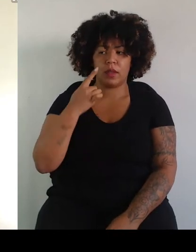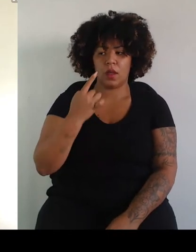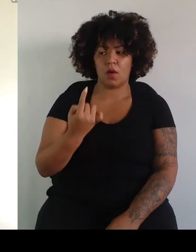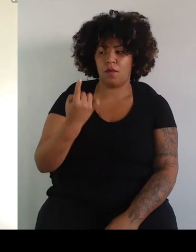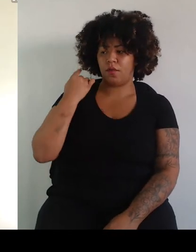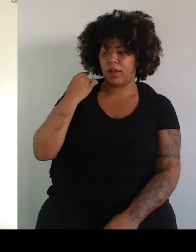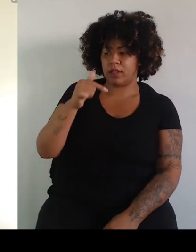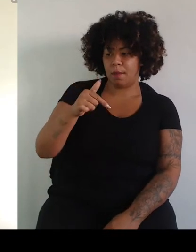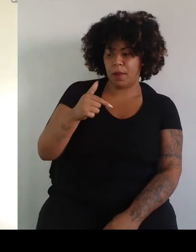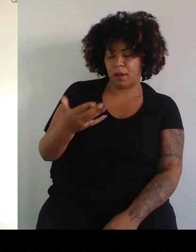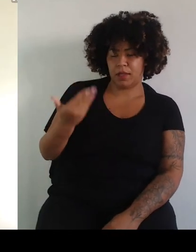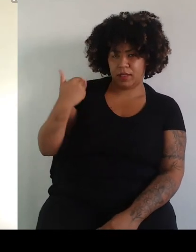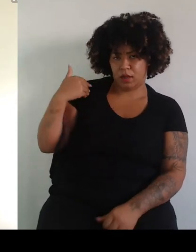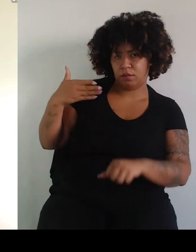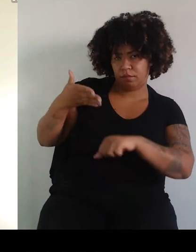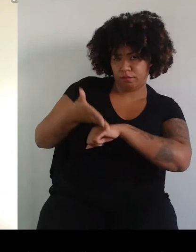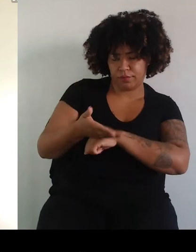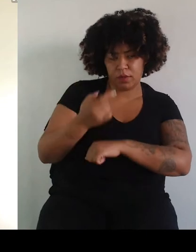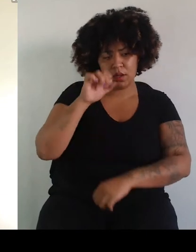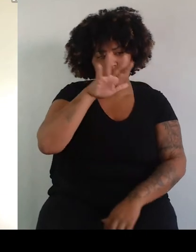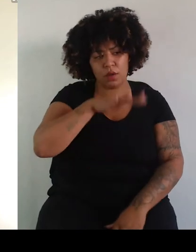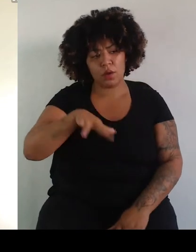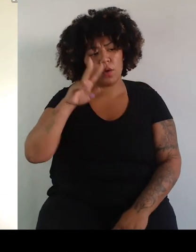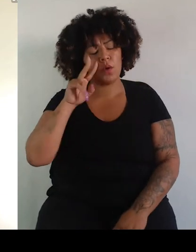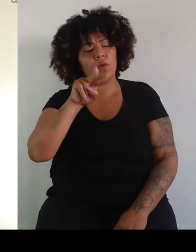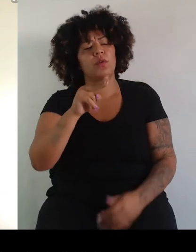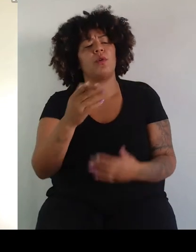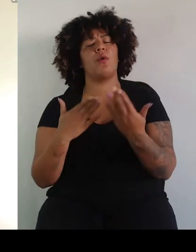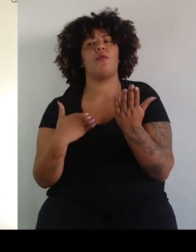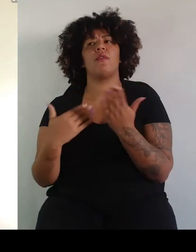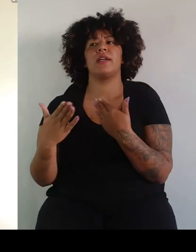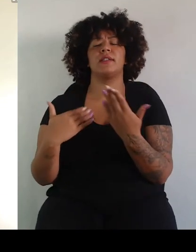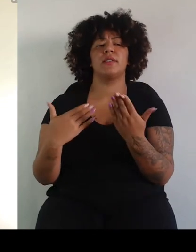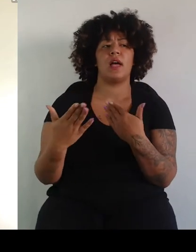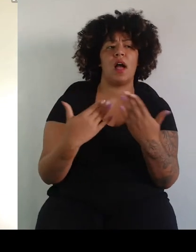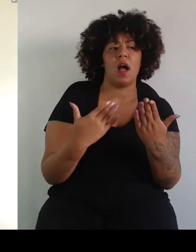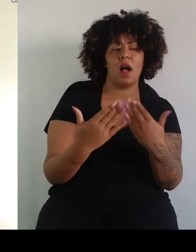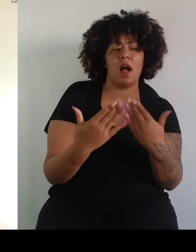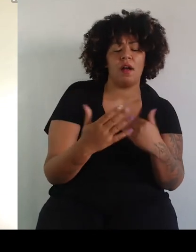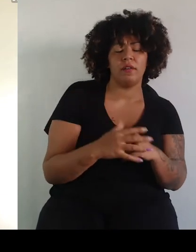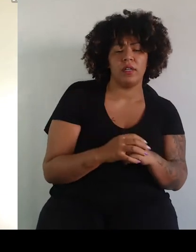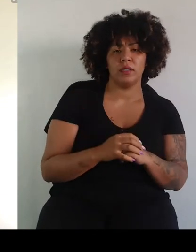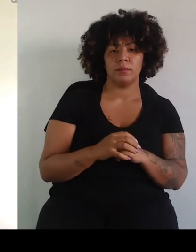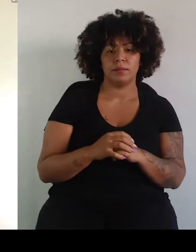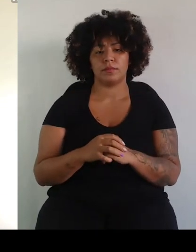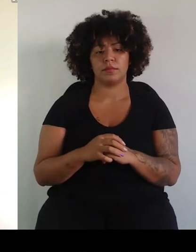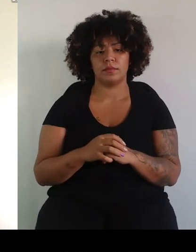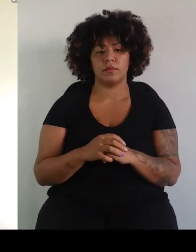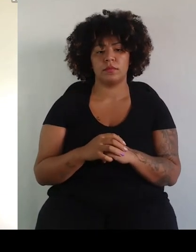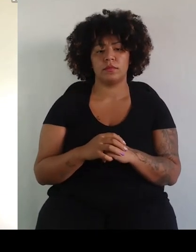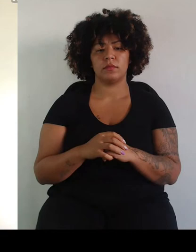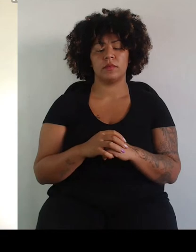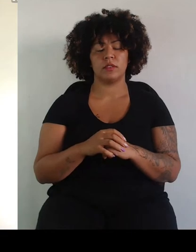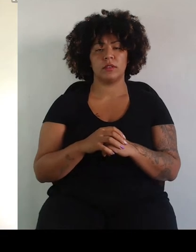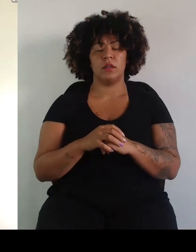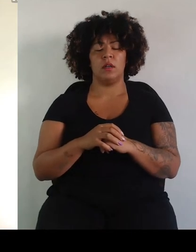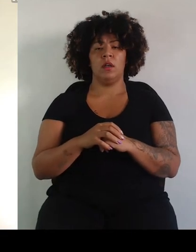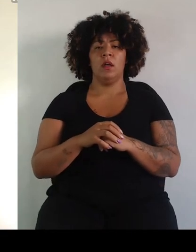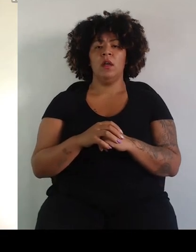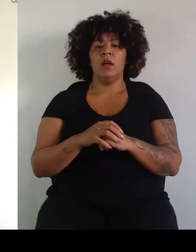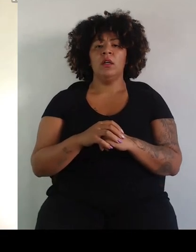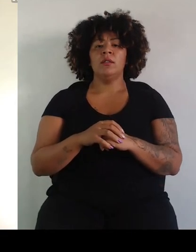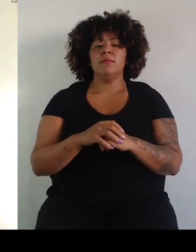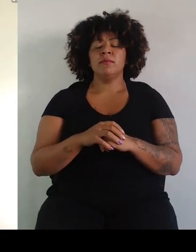espaço enquanto eu conversava com cada um dos 20 jovens